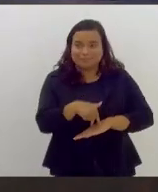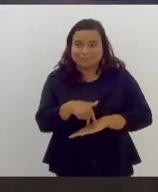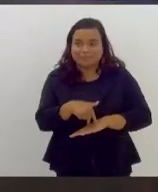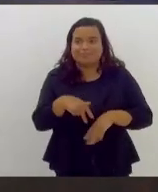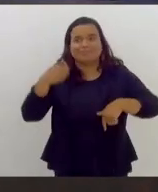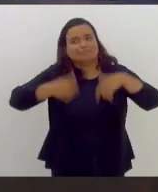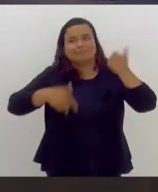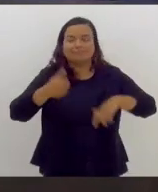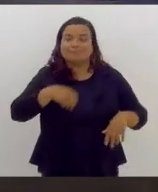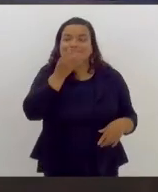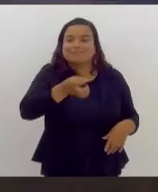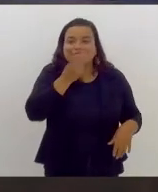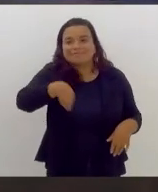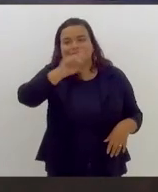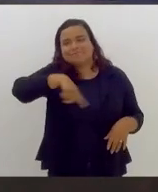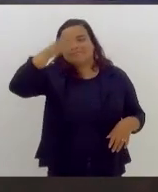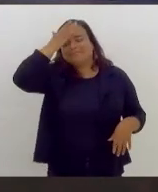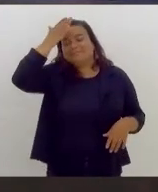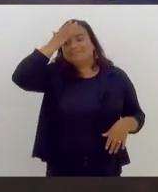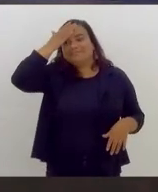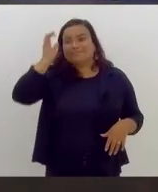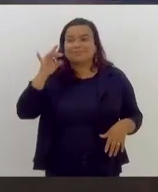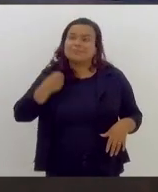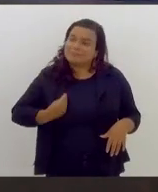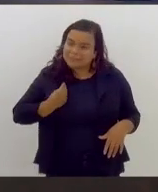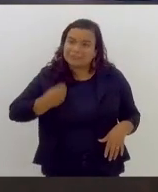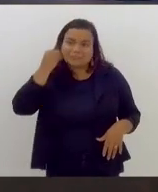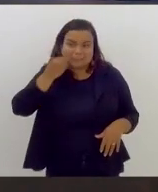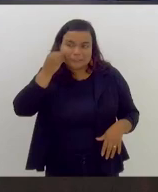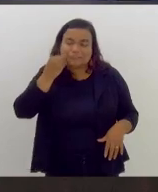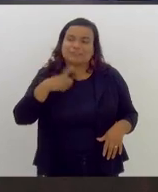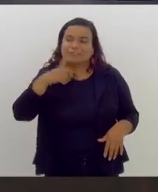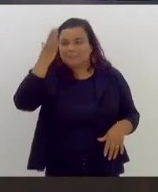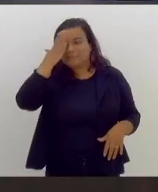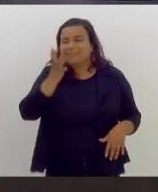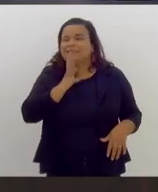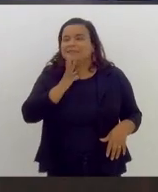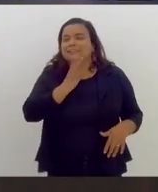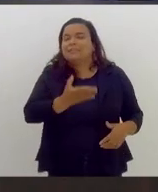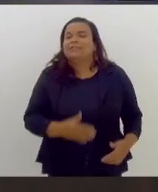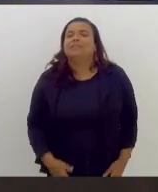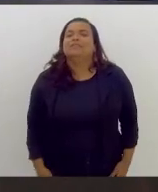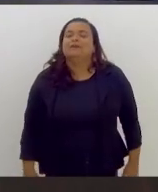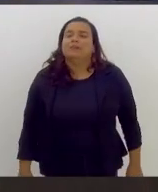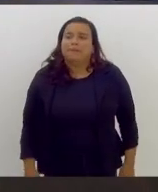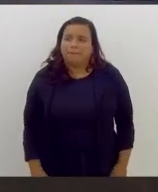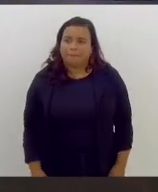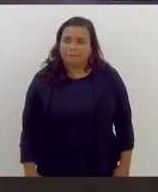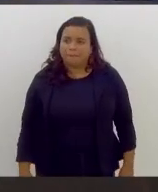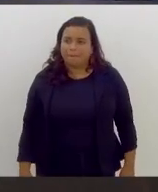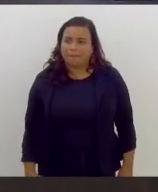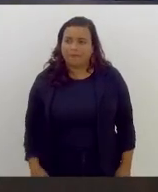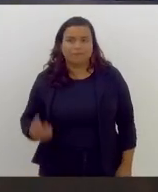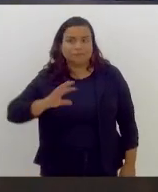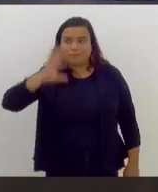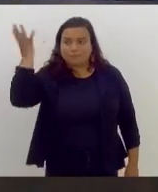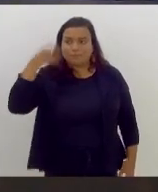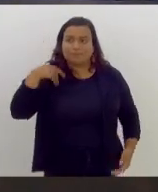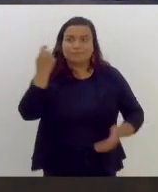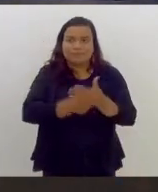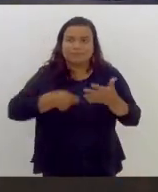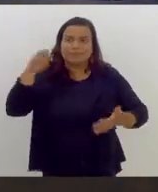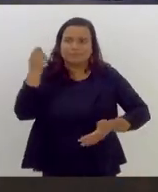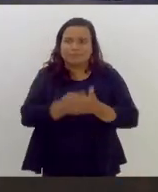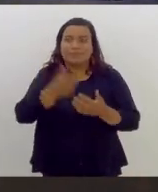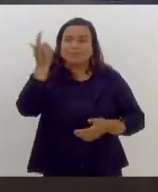meu testemunho para vocês, testemunho de quem viveu esse drama. Não é? Eu um dia estava lutando para